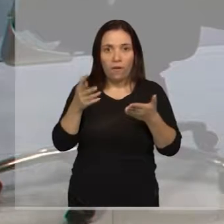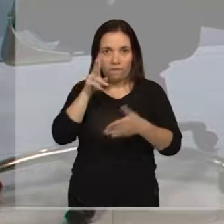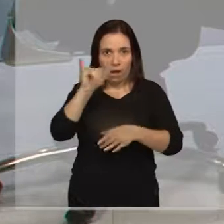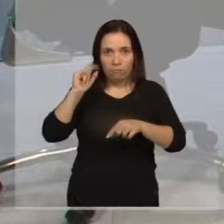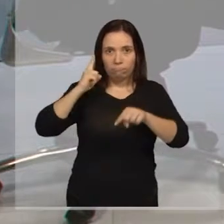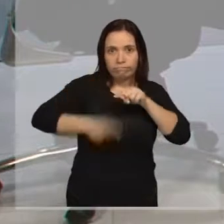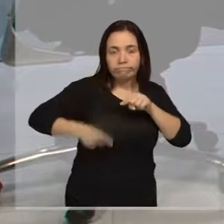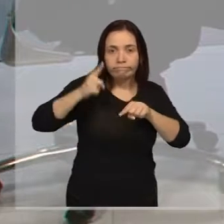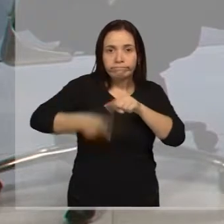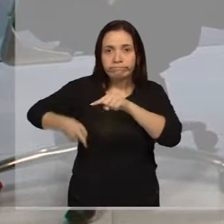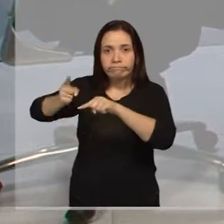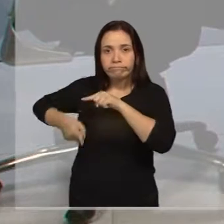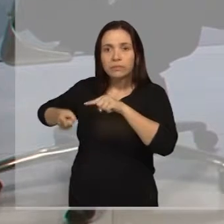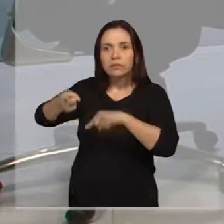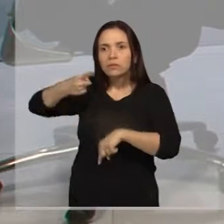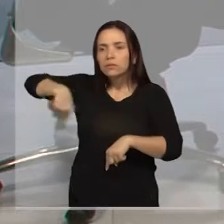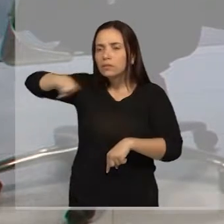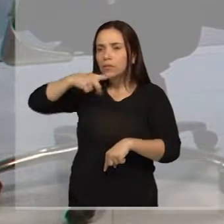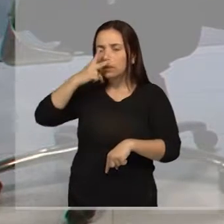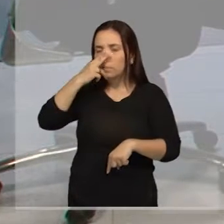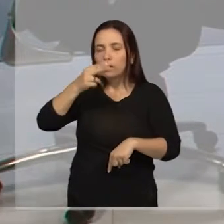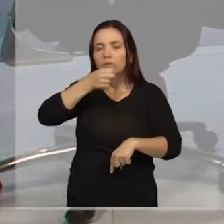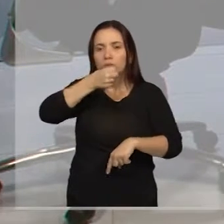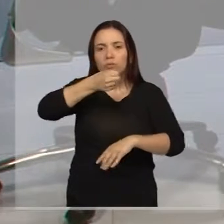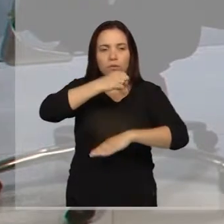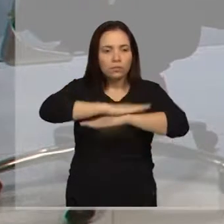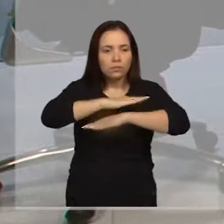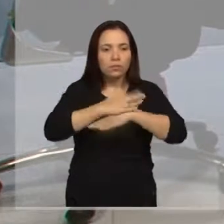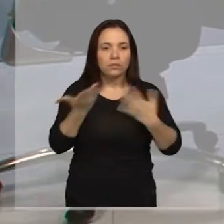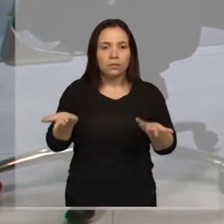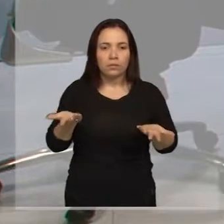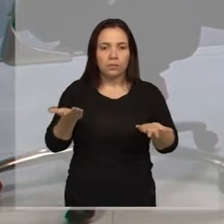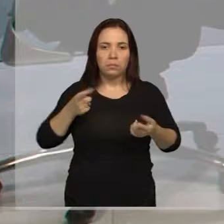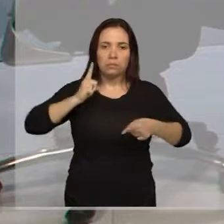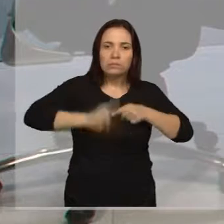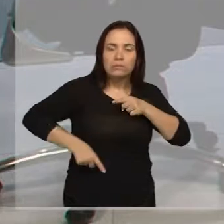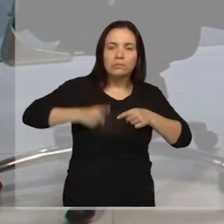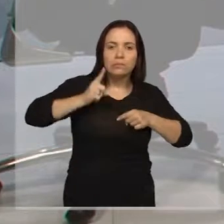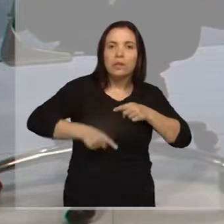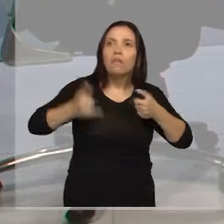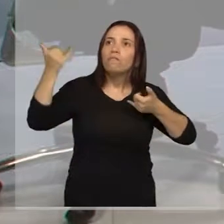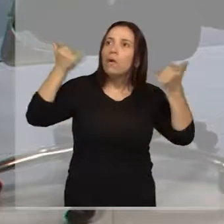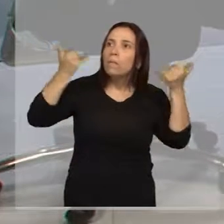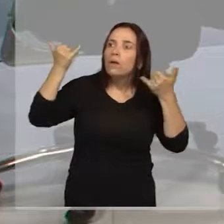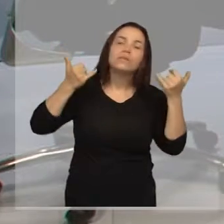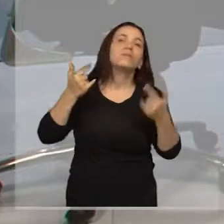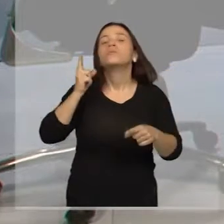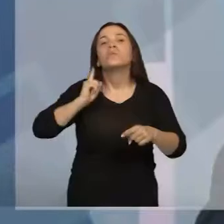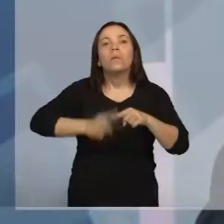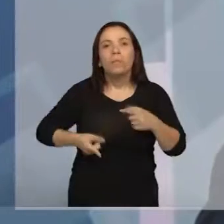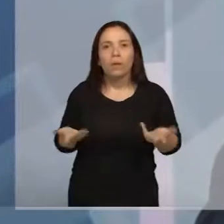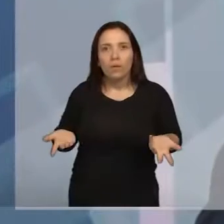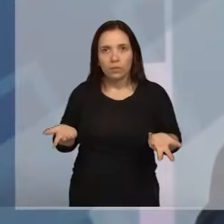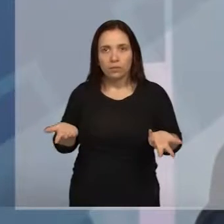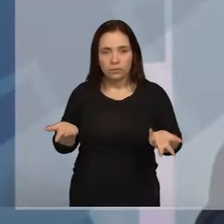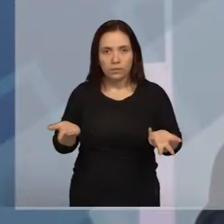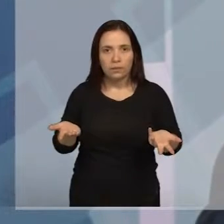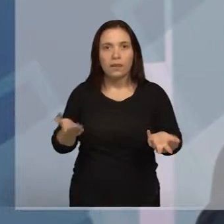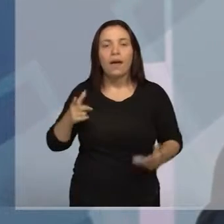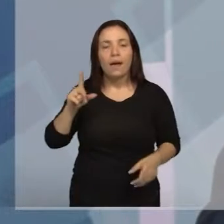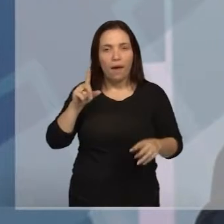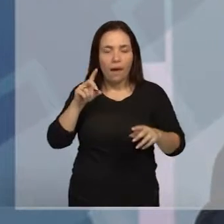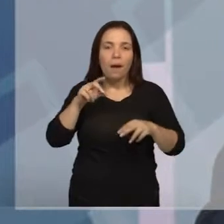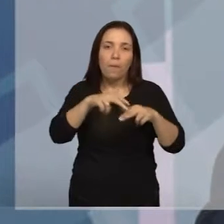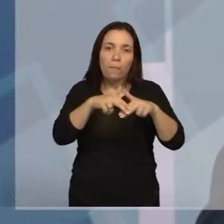ainda, né? Porque nós mesmos vamos ficar sem termos condições de saber determinadas coisas. Tem característica, na verdade, de